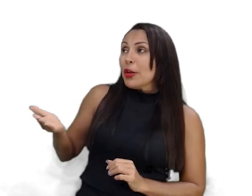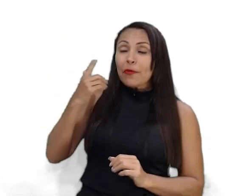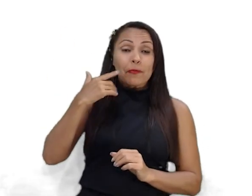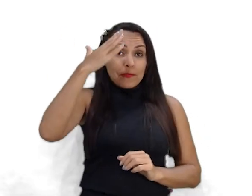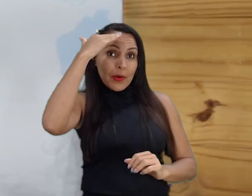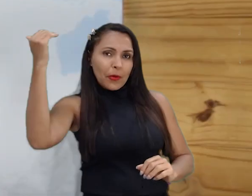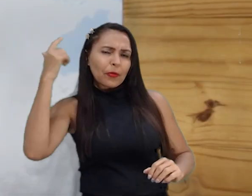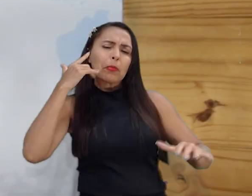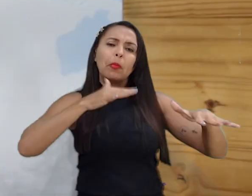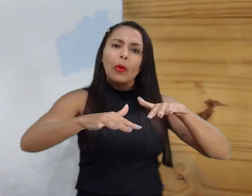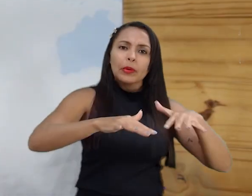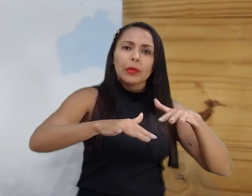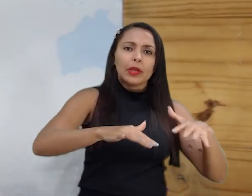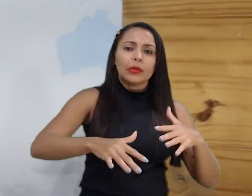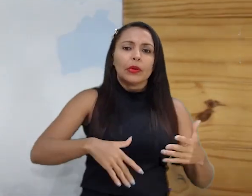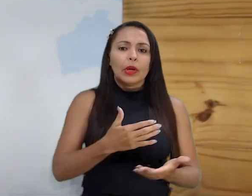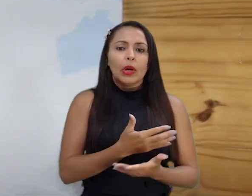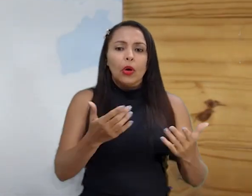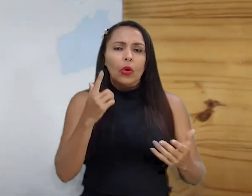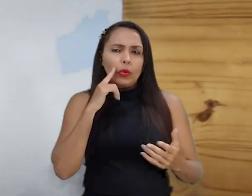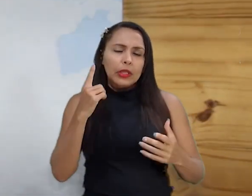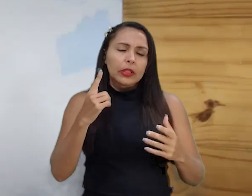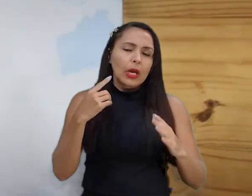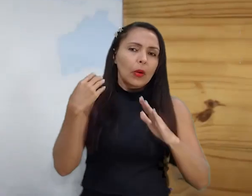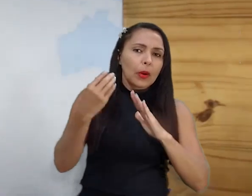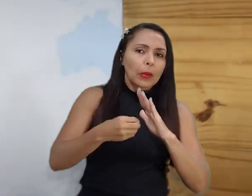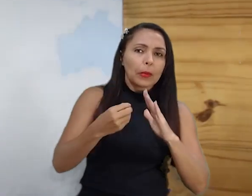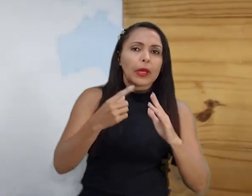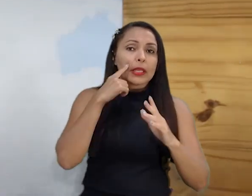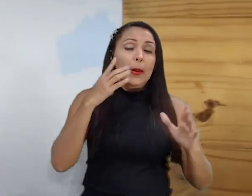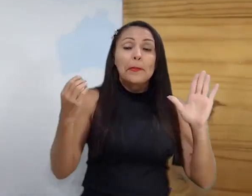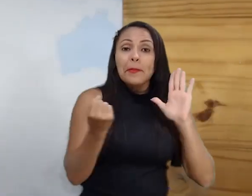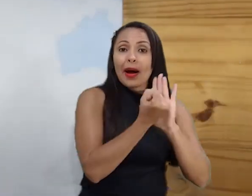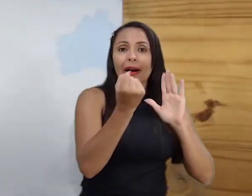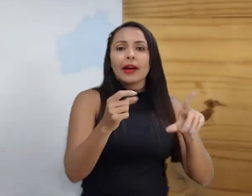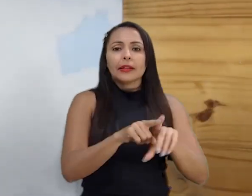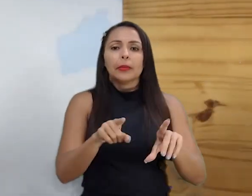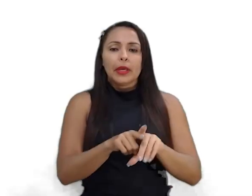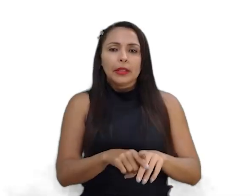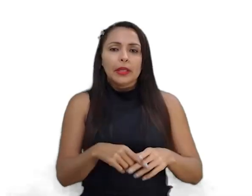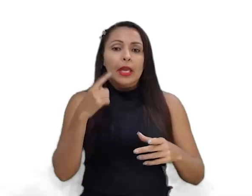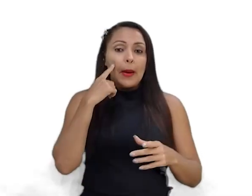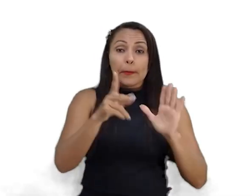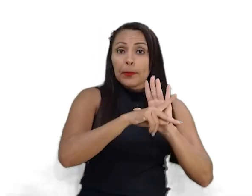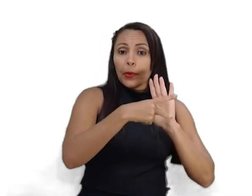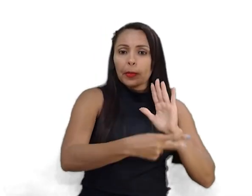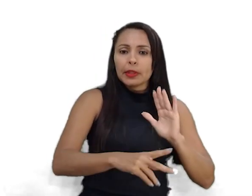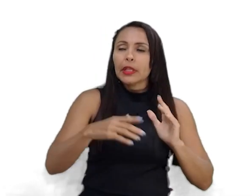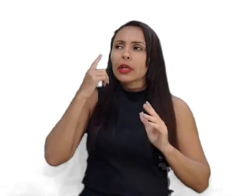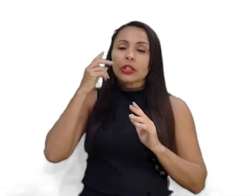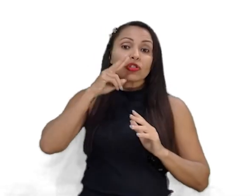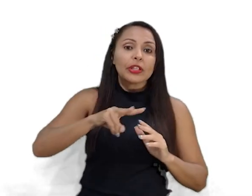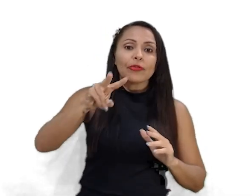precursores desse movimento. Inclusive, uma das obras, que é o que marca o surrealismo, é uma obra dele, né? Quando a gente vê